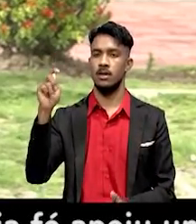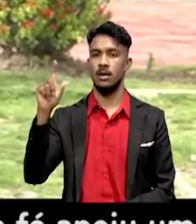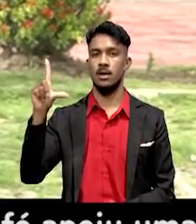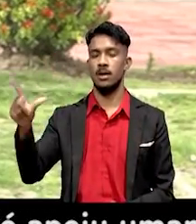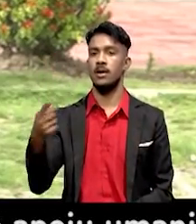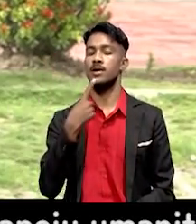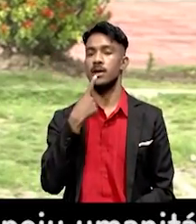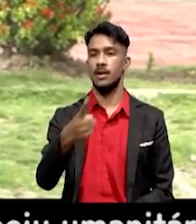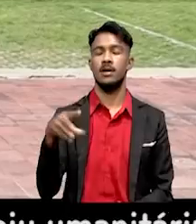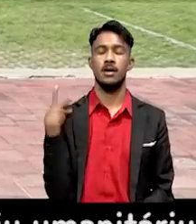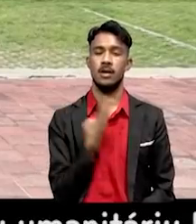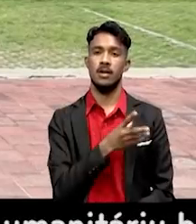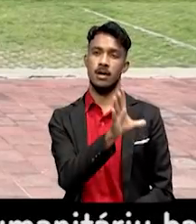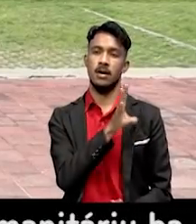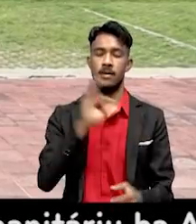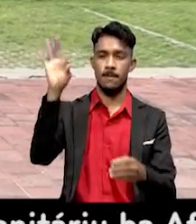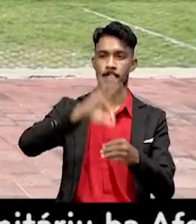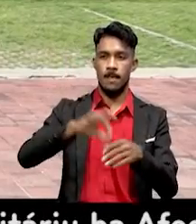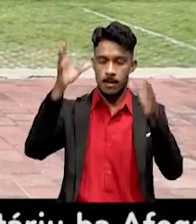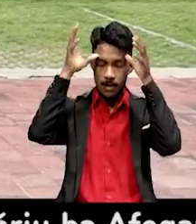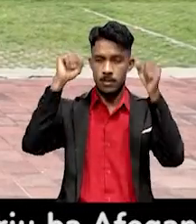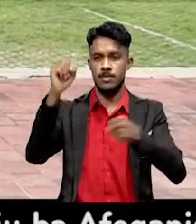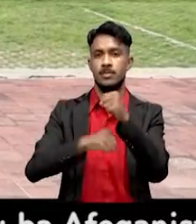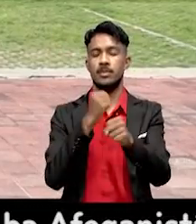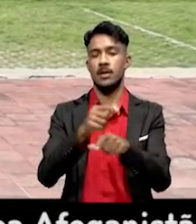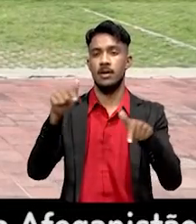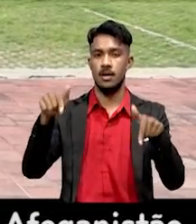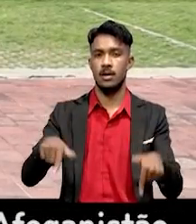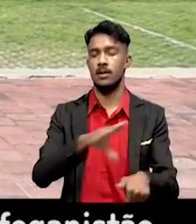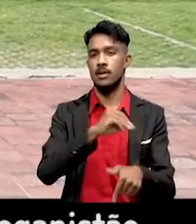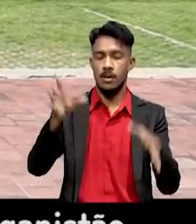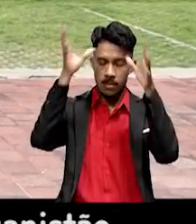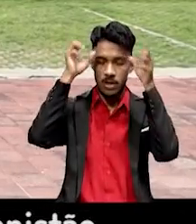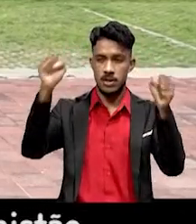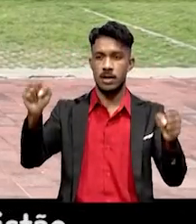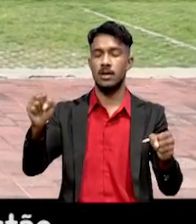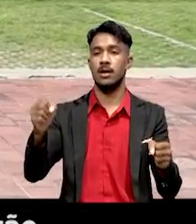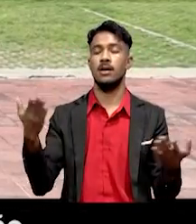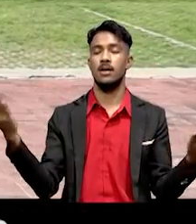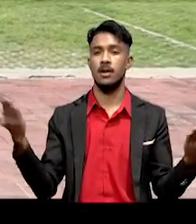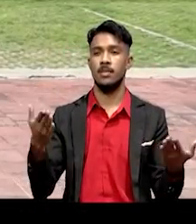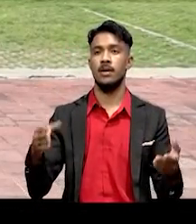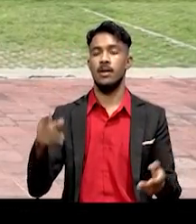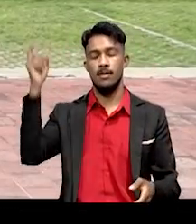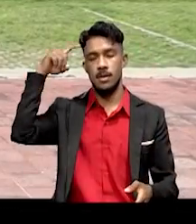heng eleição presidencial tinang ne, hahoris duni presidente republika ida nebe ideal ba